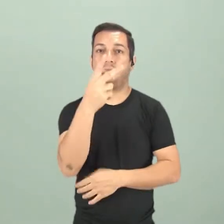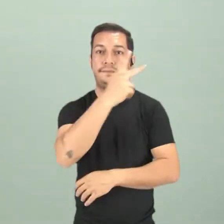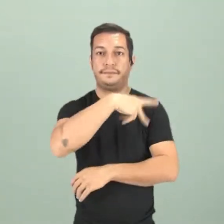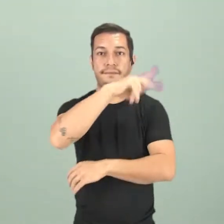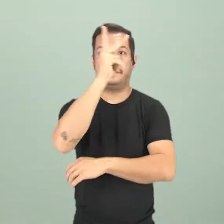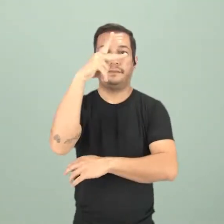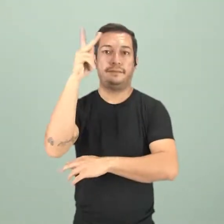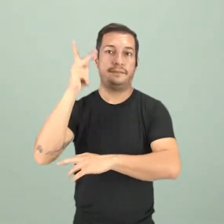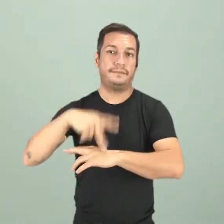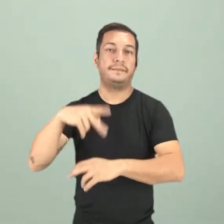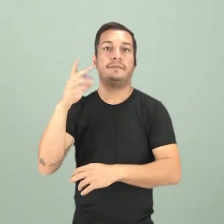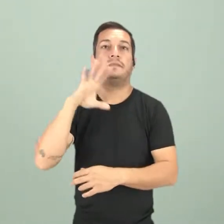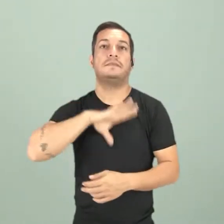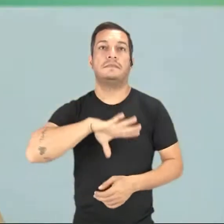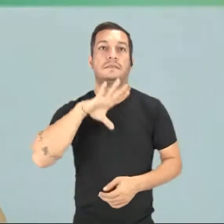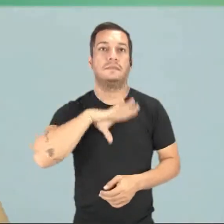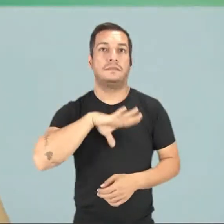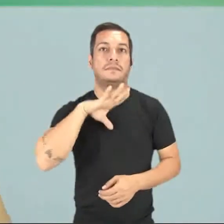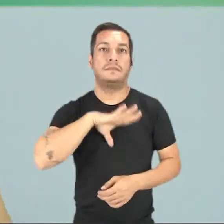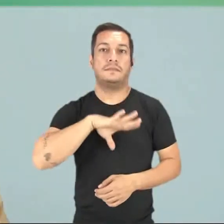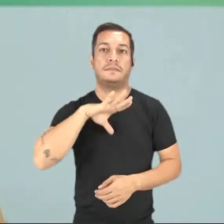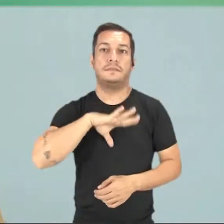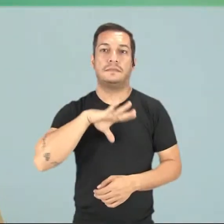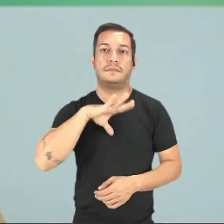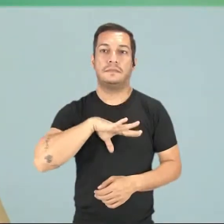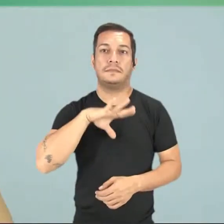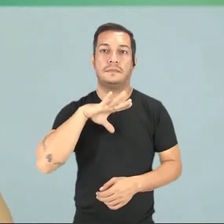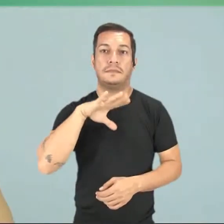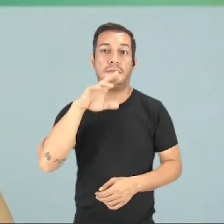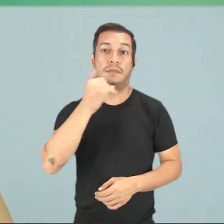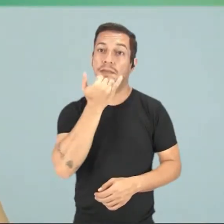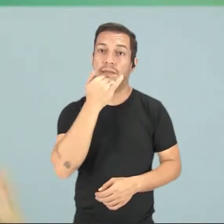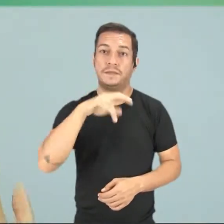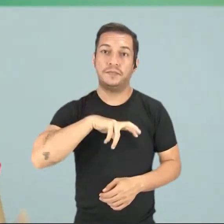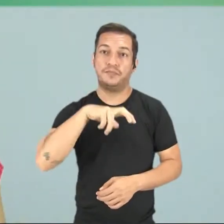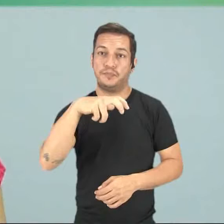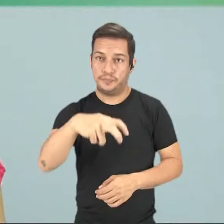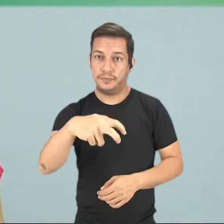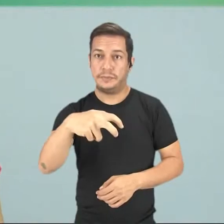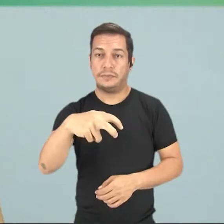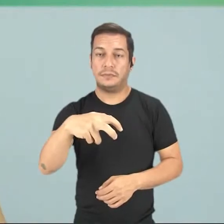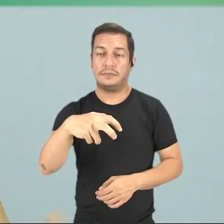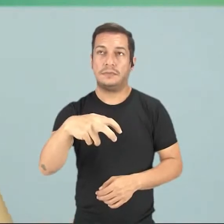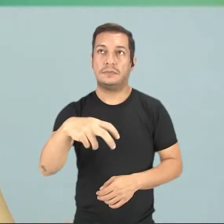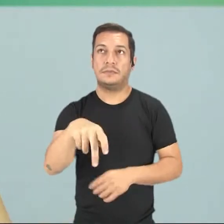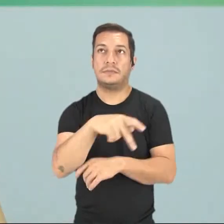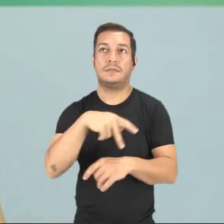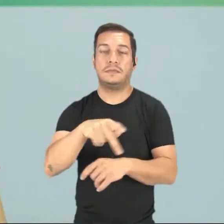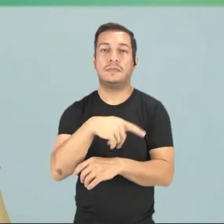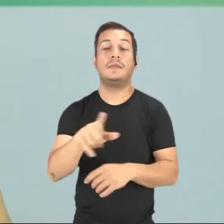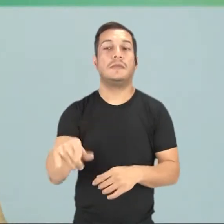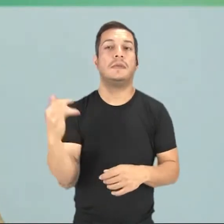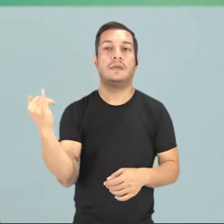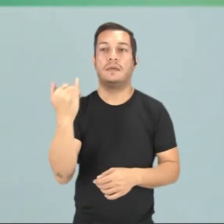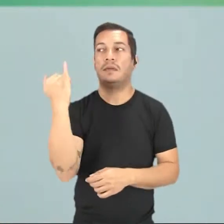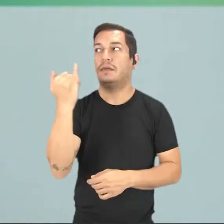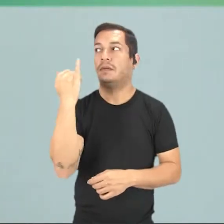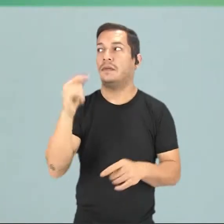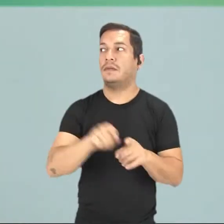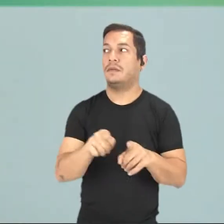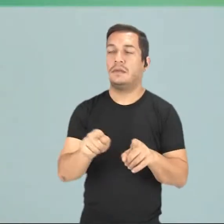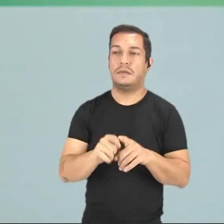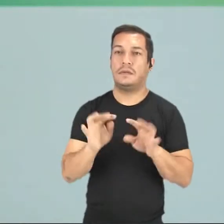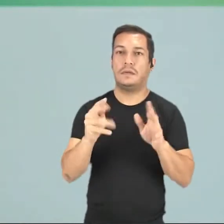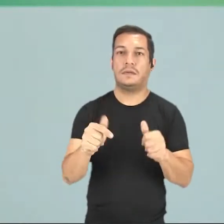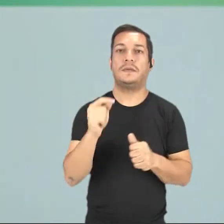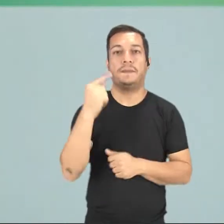parnasianismo em Portugal, ele, embora estou falando para vocês que foi muito importante todo